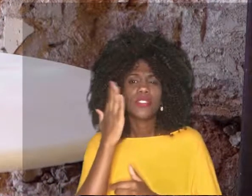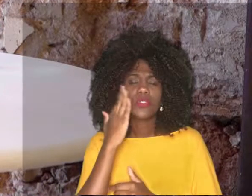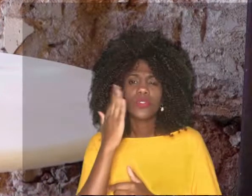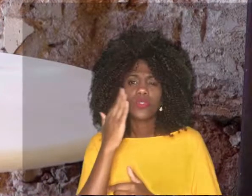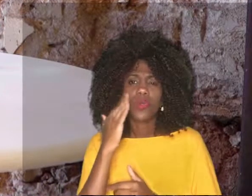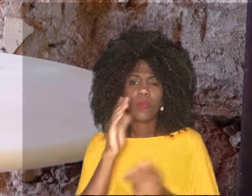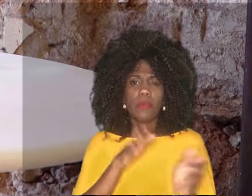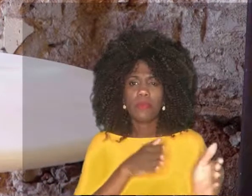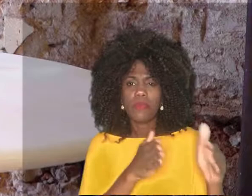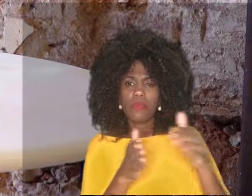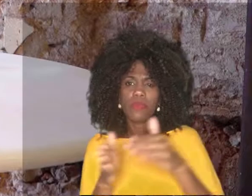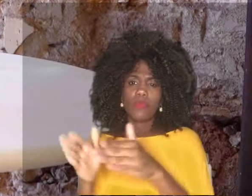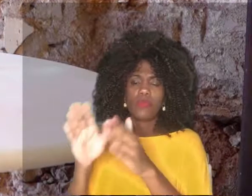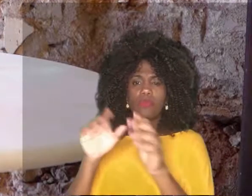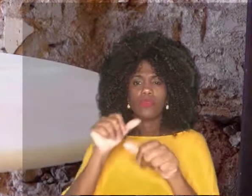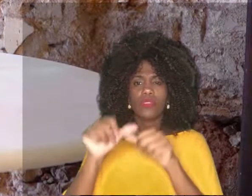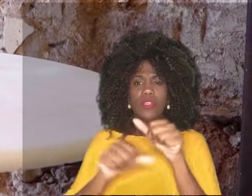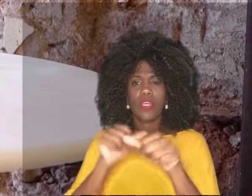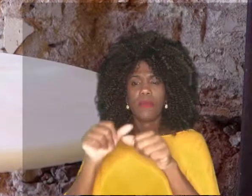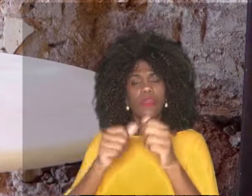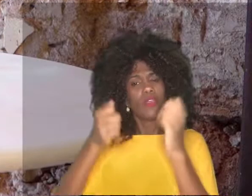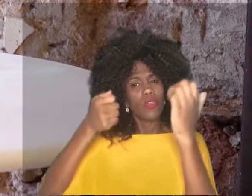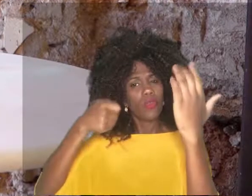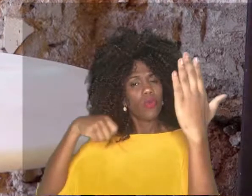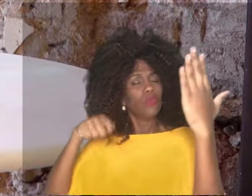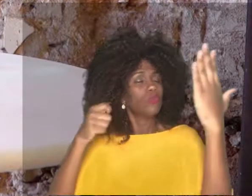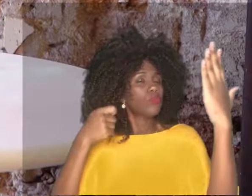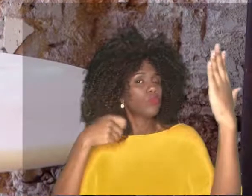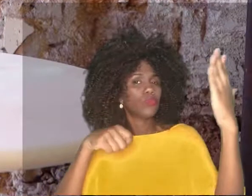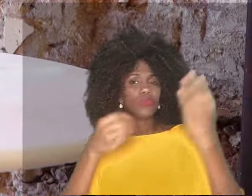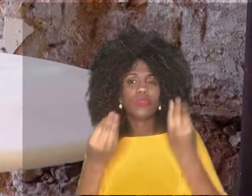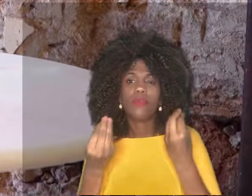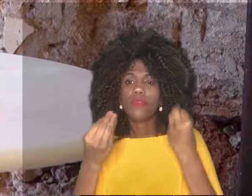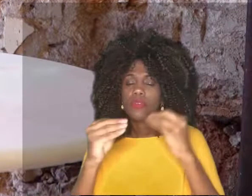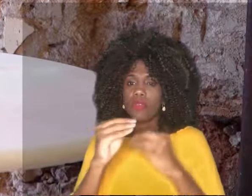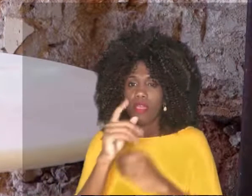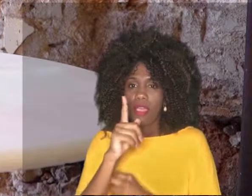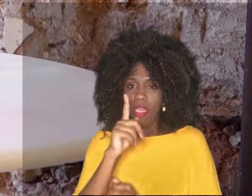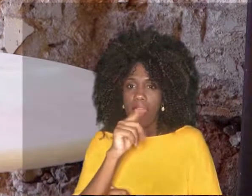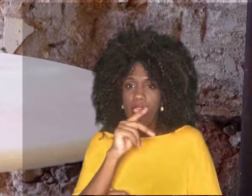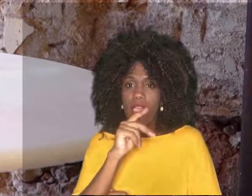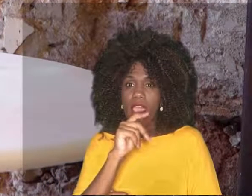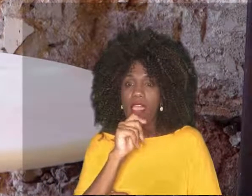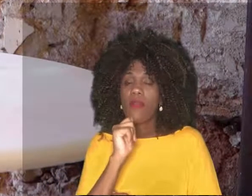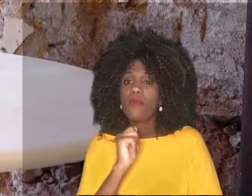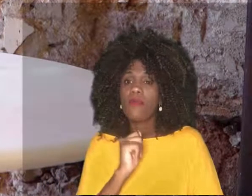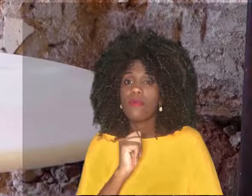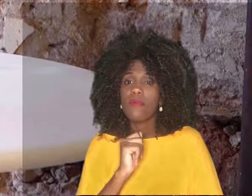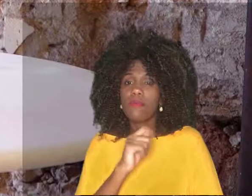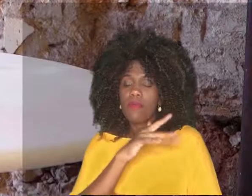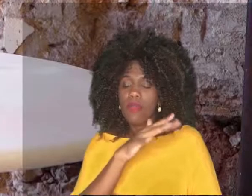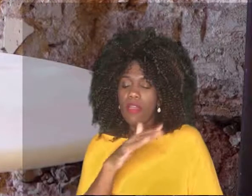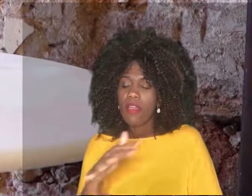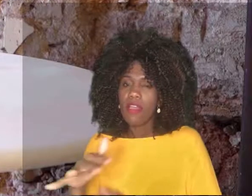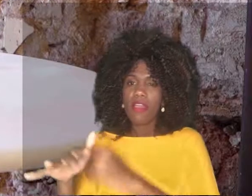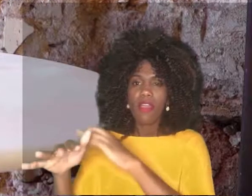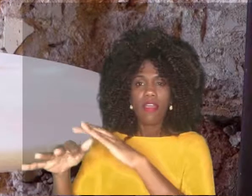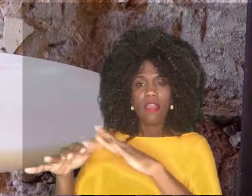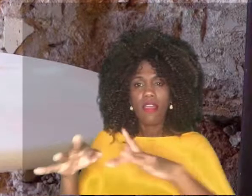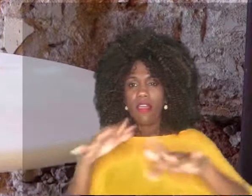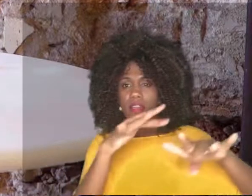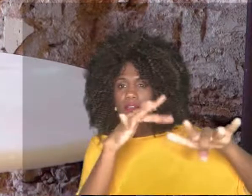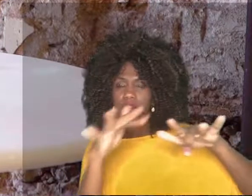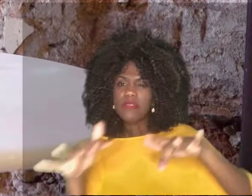e Oxum botou as suas águas, e o que